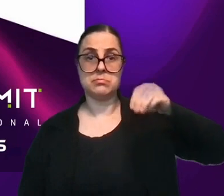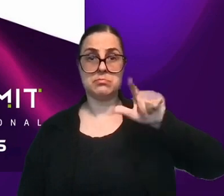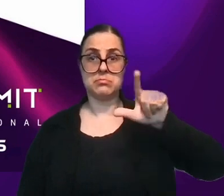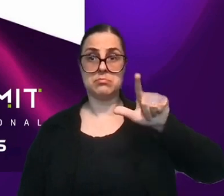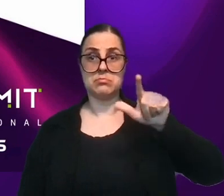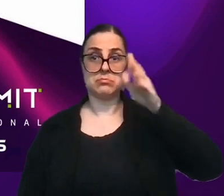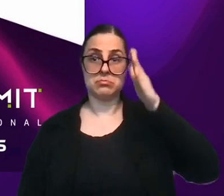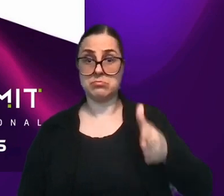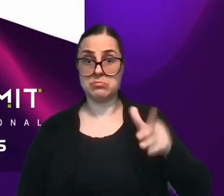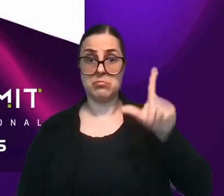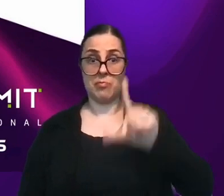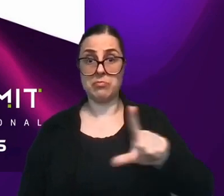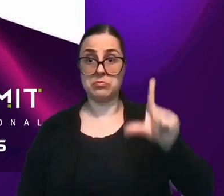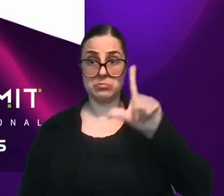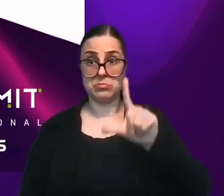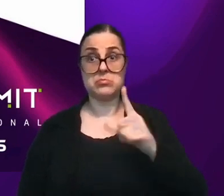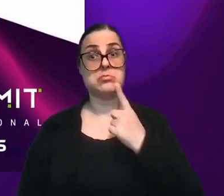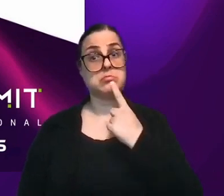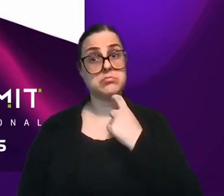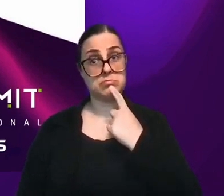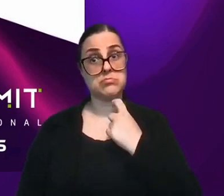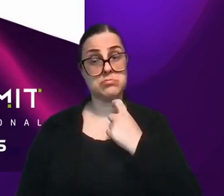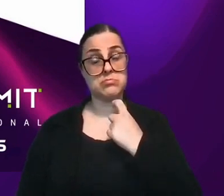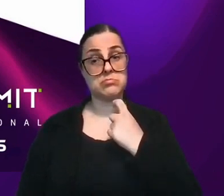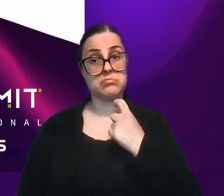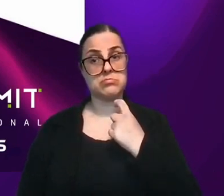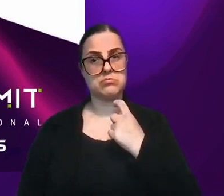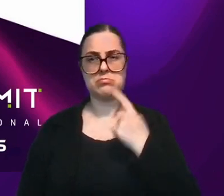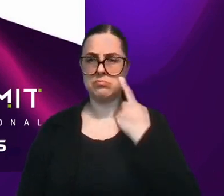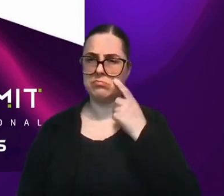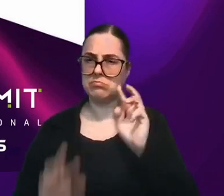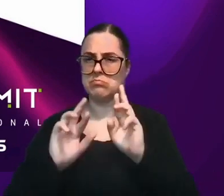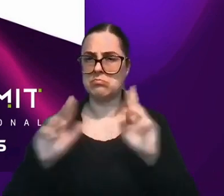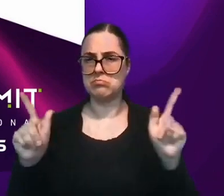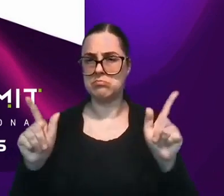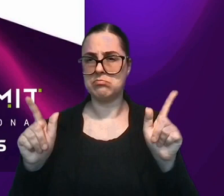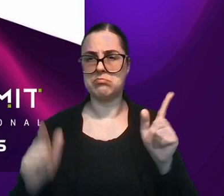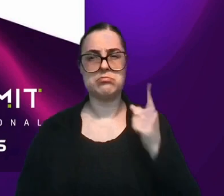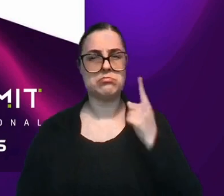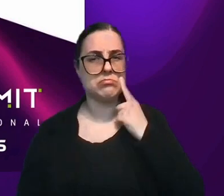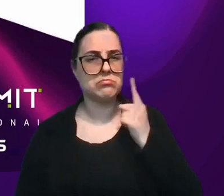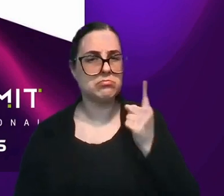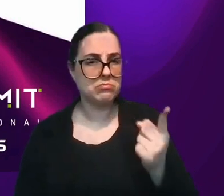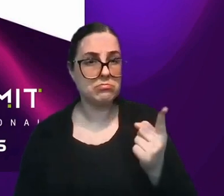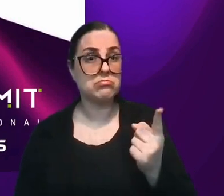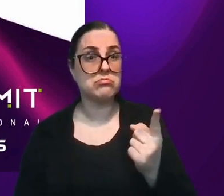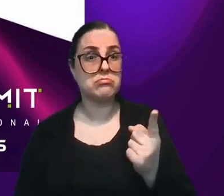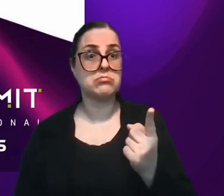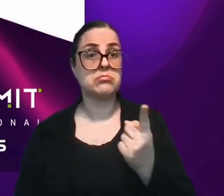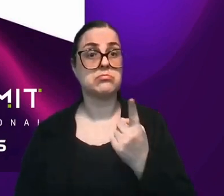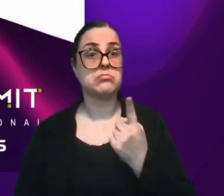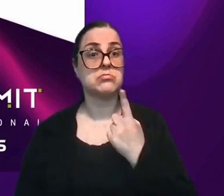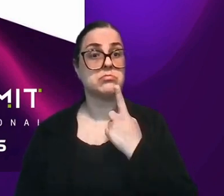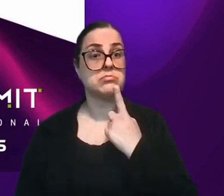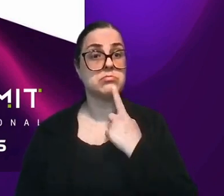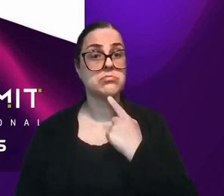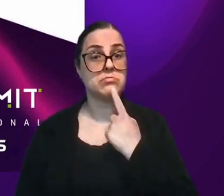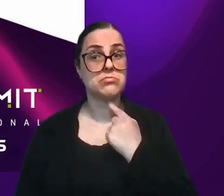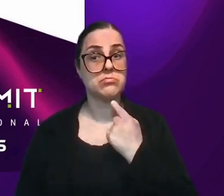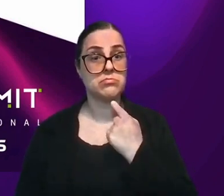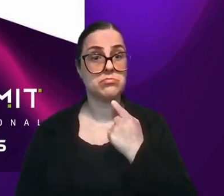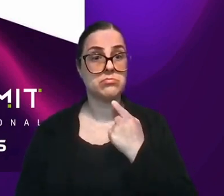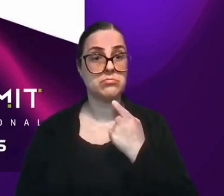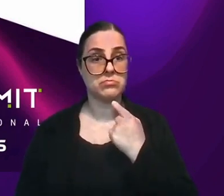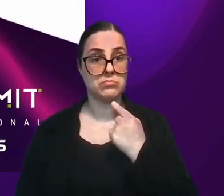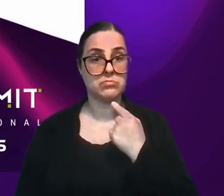milimol por litro de sangue. Olha a diferença. Com isso aqui, nós temos um tempo de sangramento ao infinito. Usando uma dose de 3